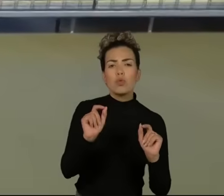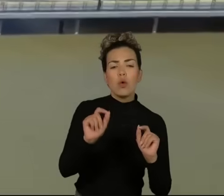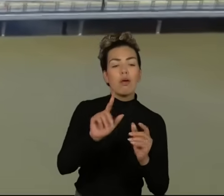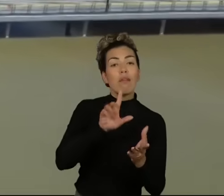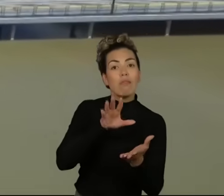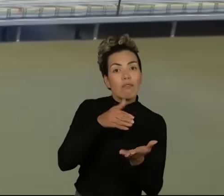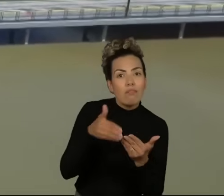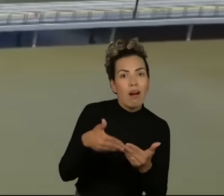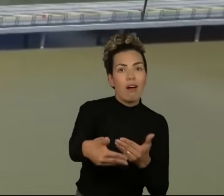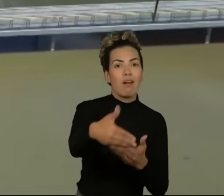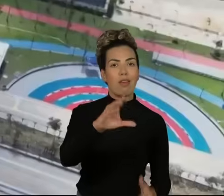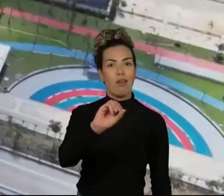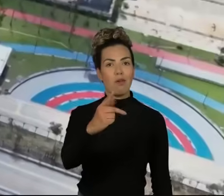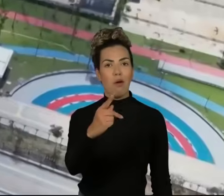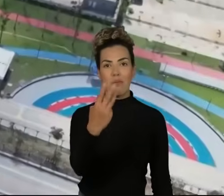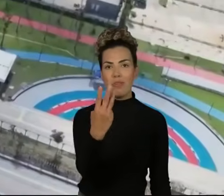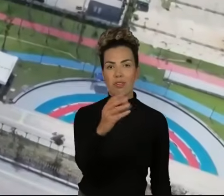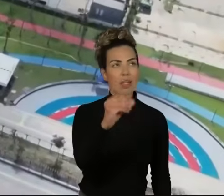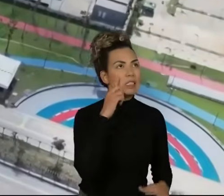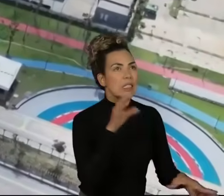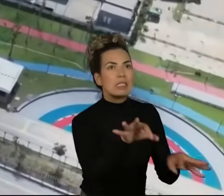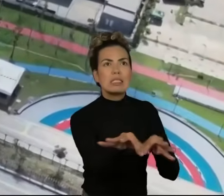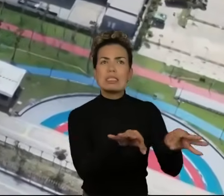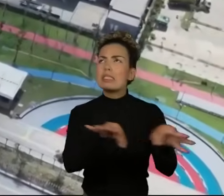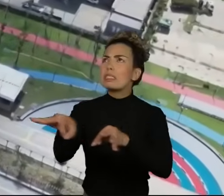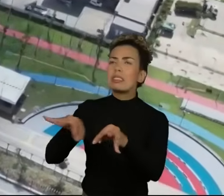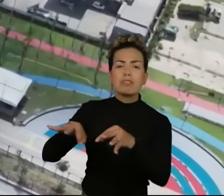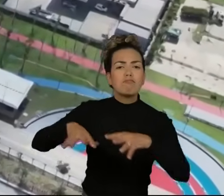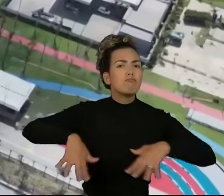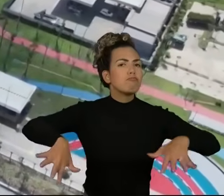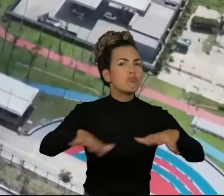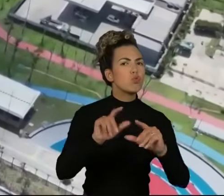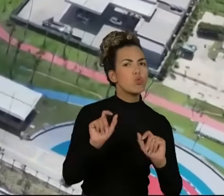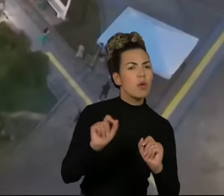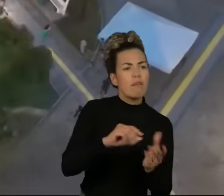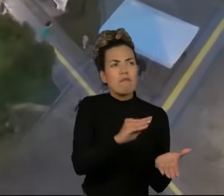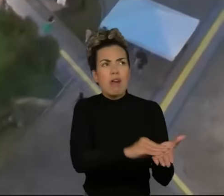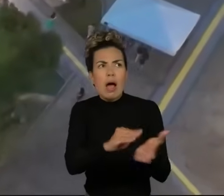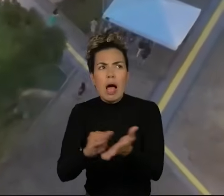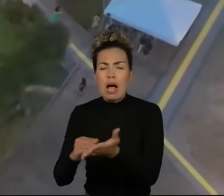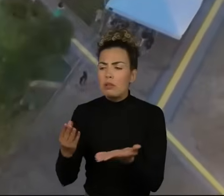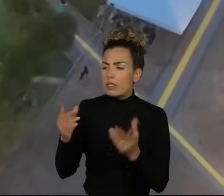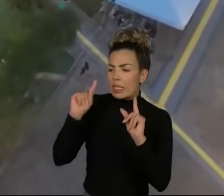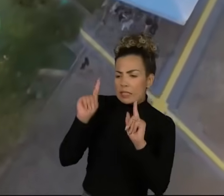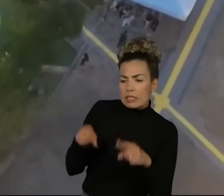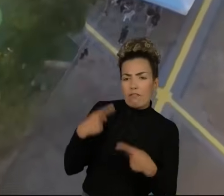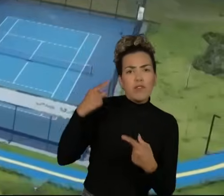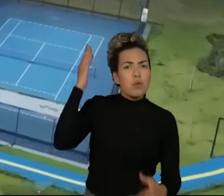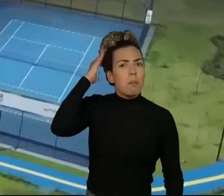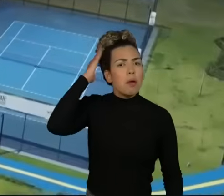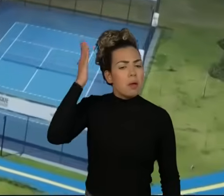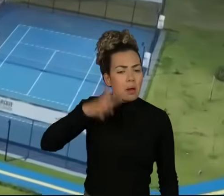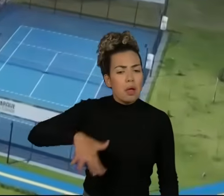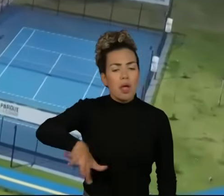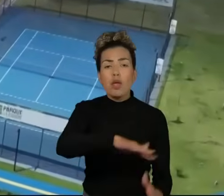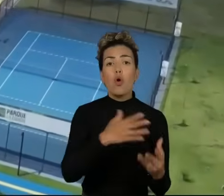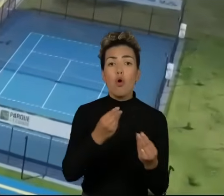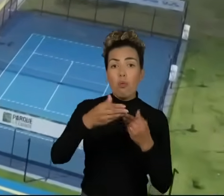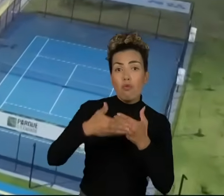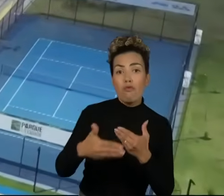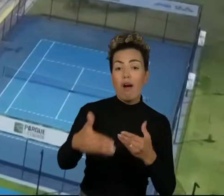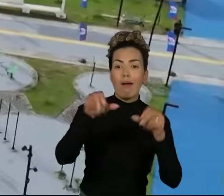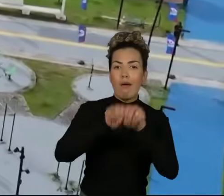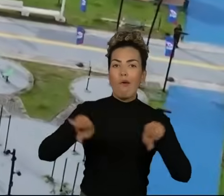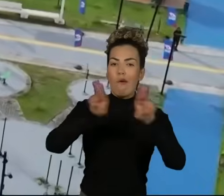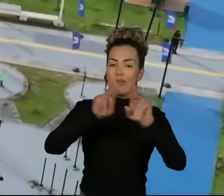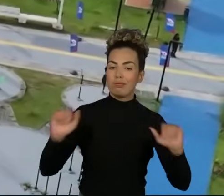da COP30, você acompanha as obras e os desafios que a cidade de Belém enfrenta para receber a Conferência da ONU sobre